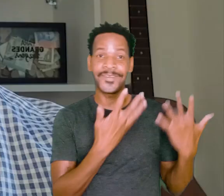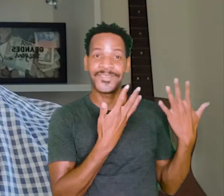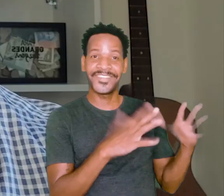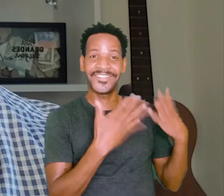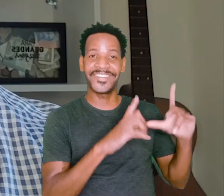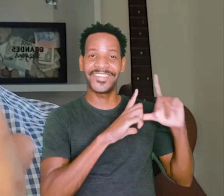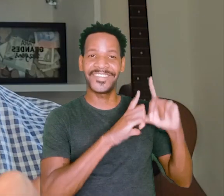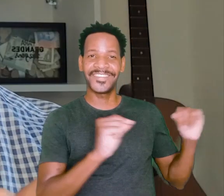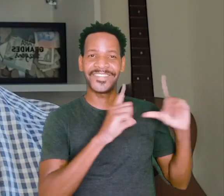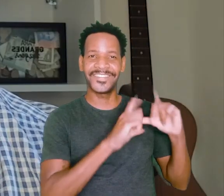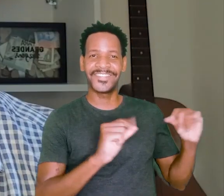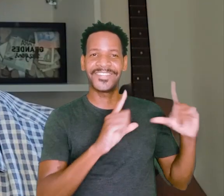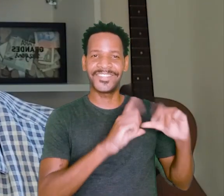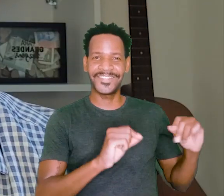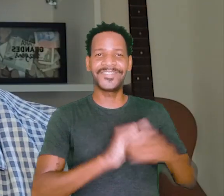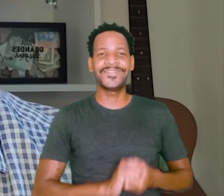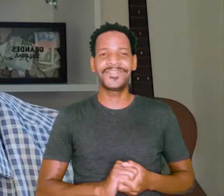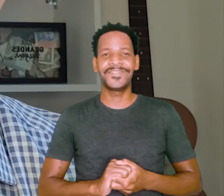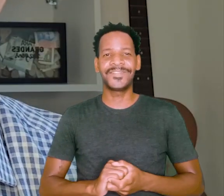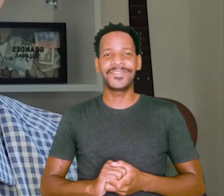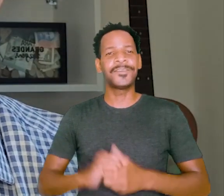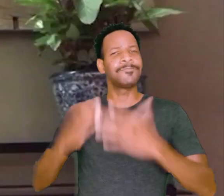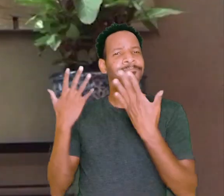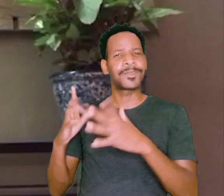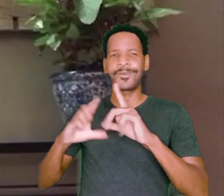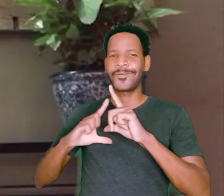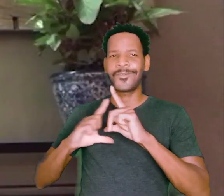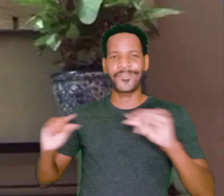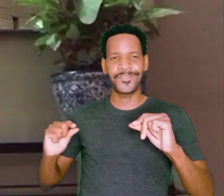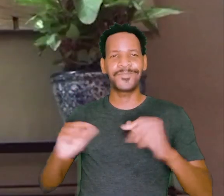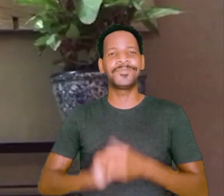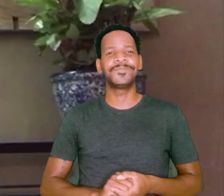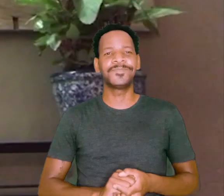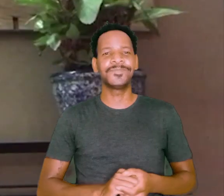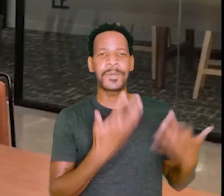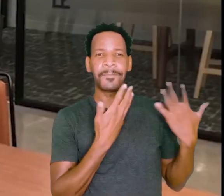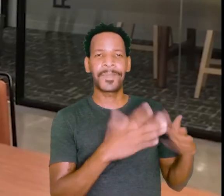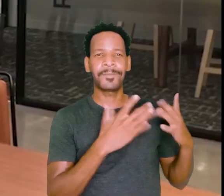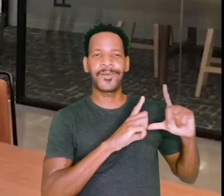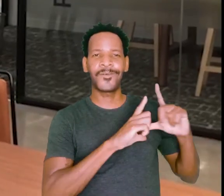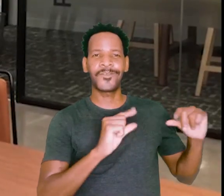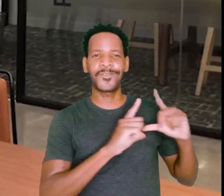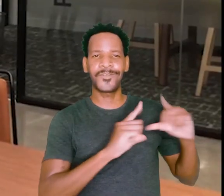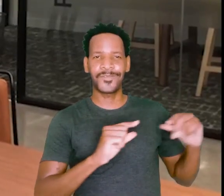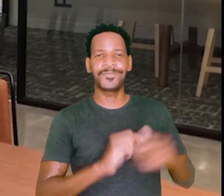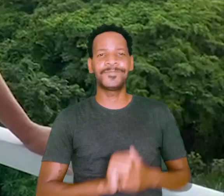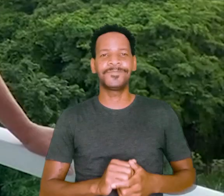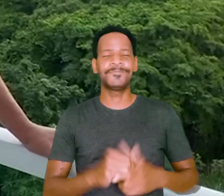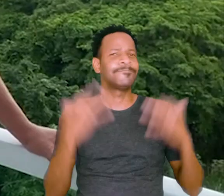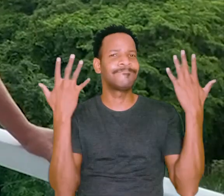Fora. Parabéns, Universidade Federal de Juiz de Fora. Parabéns, UFJF. Parabéns,